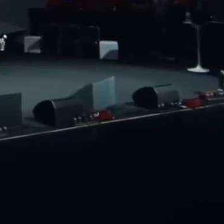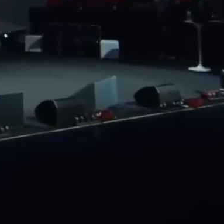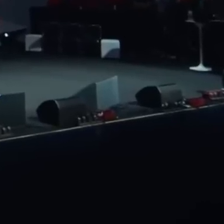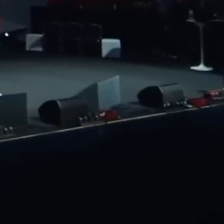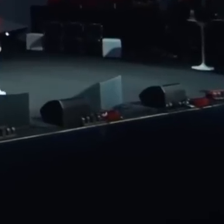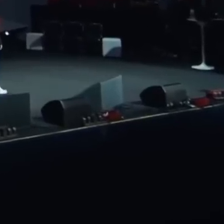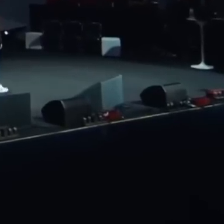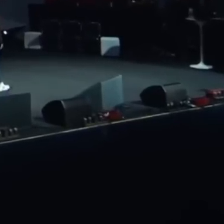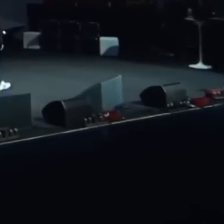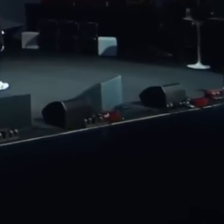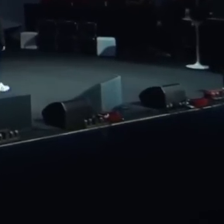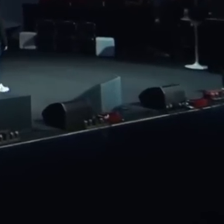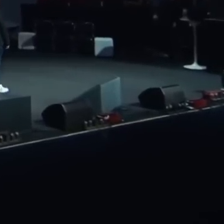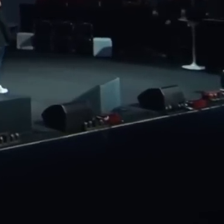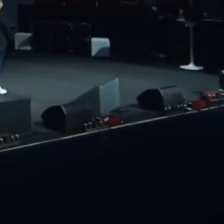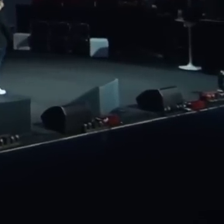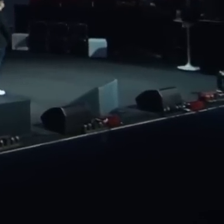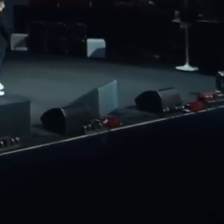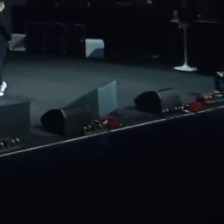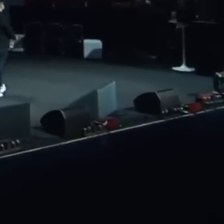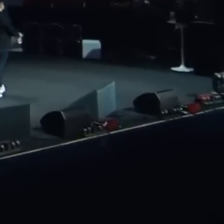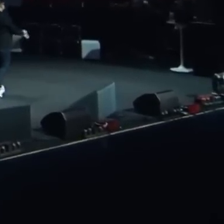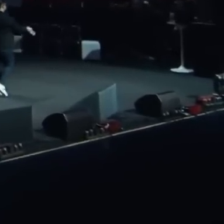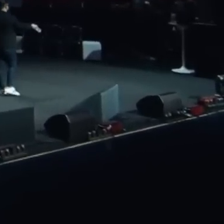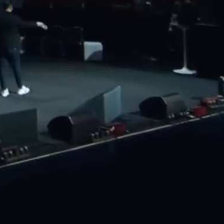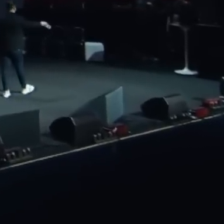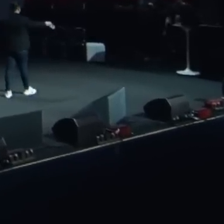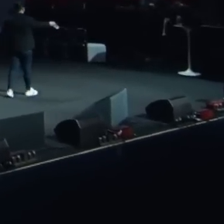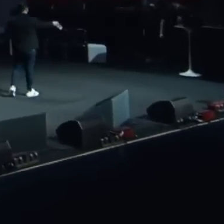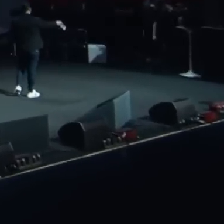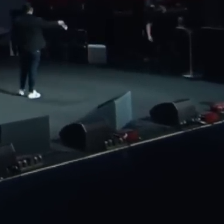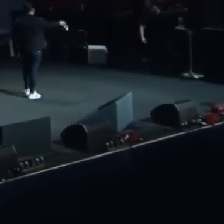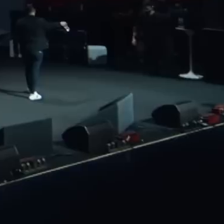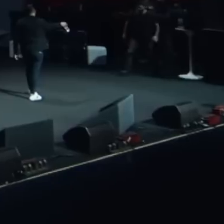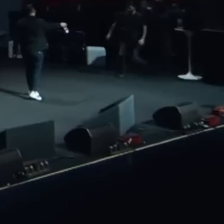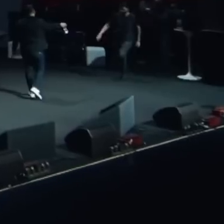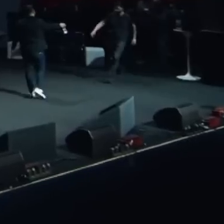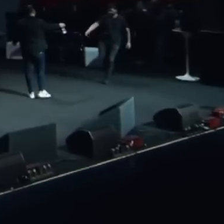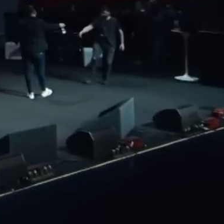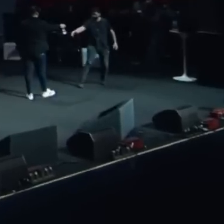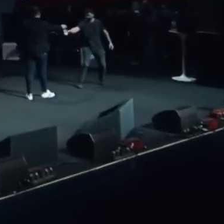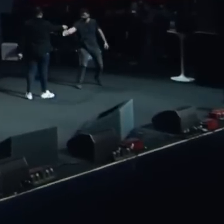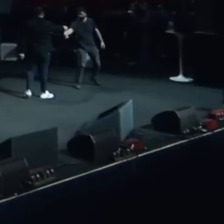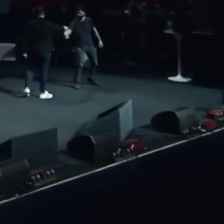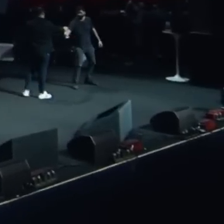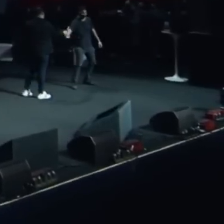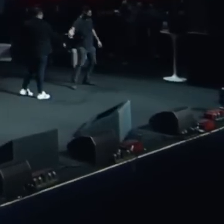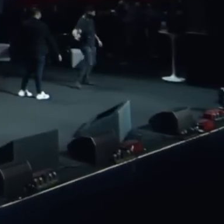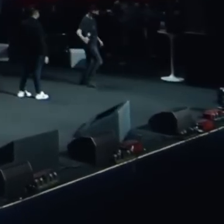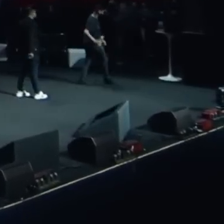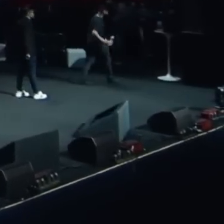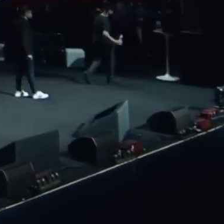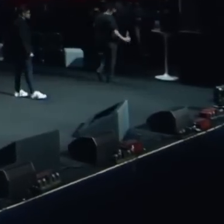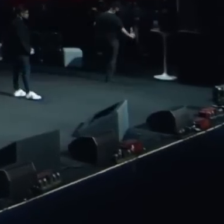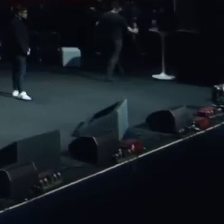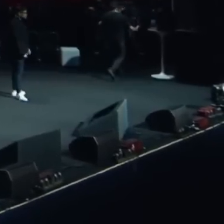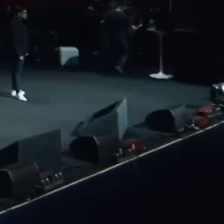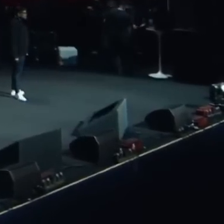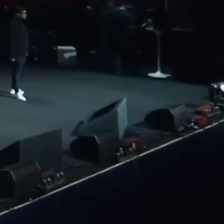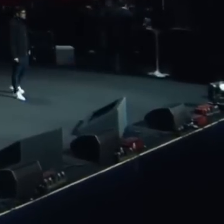Deus e meu Pai, Pai, Tu és maravilhoso, Senhor. Tu és lindo,